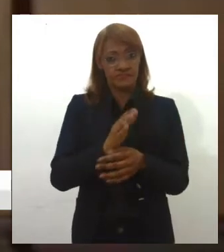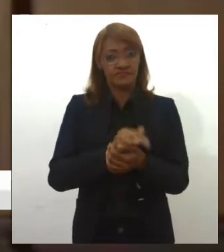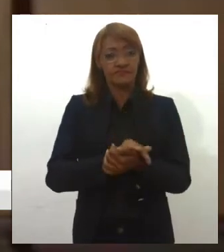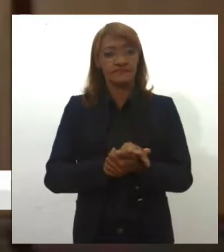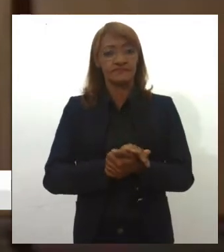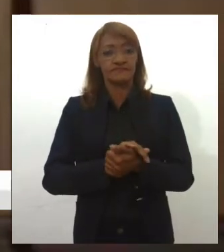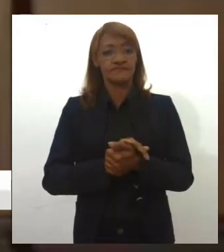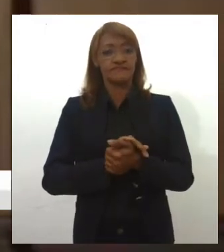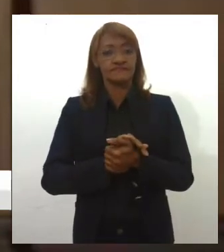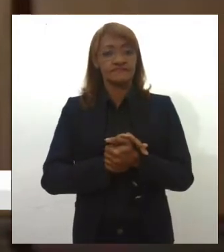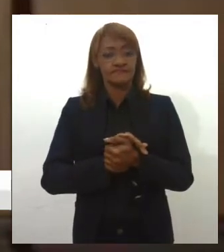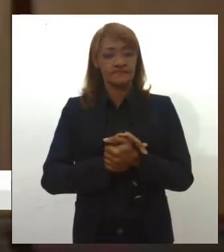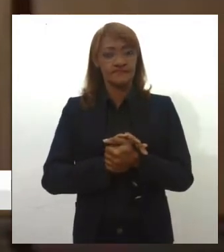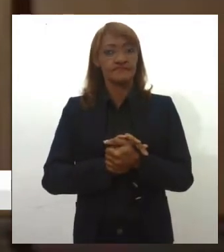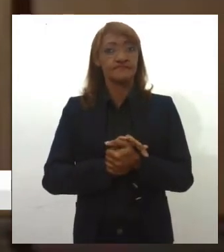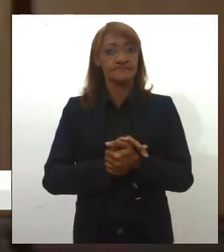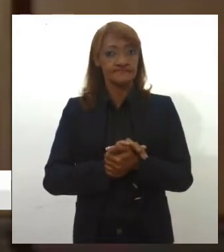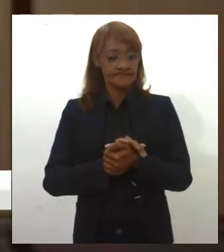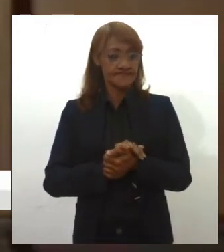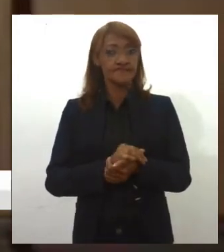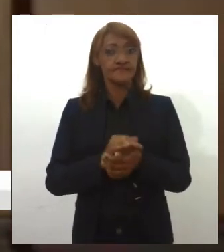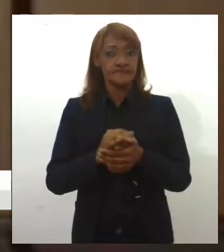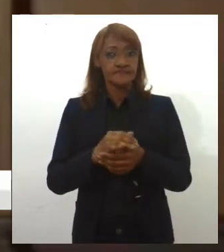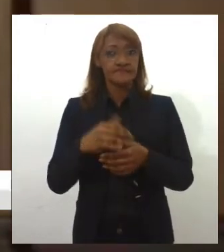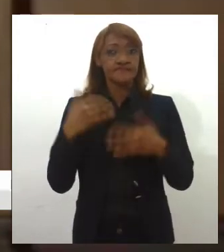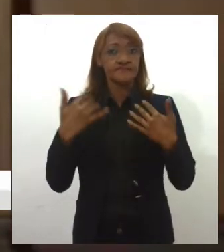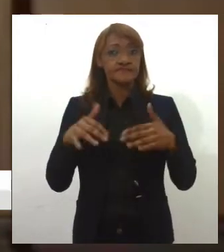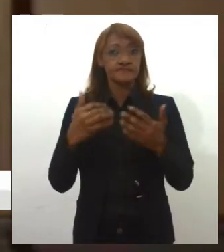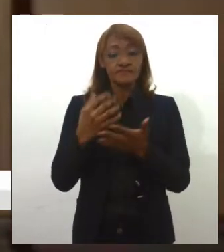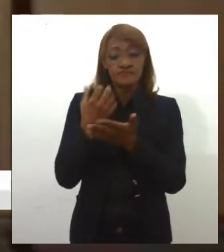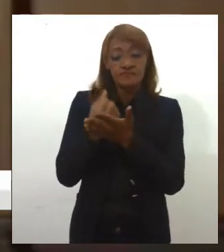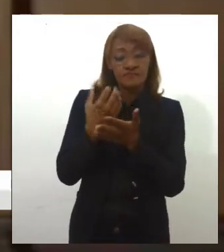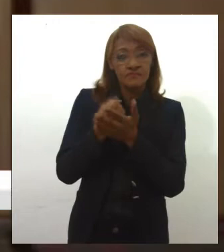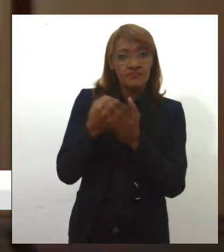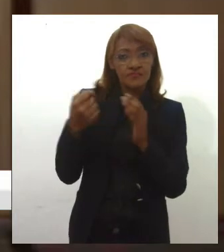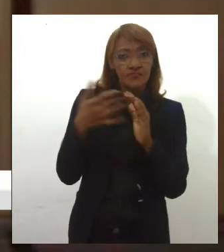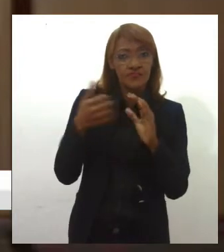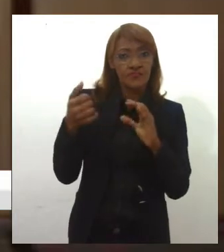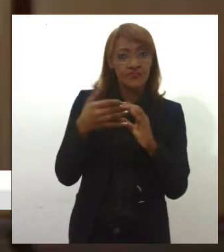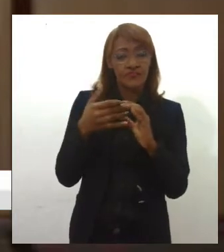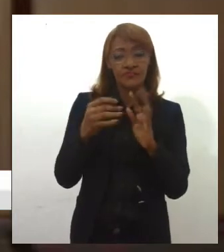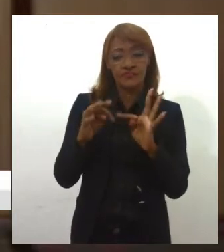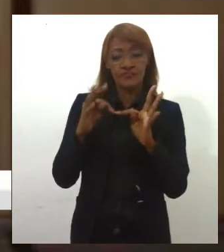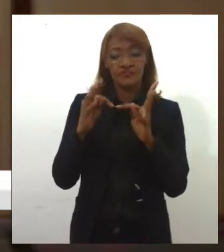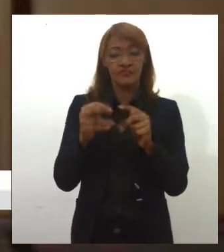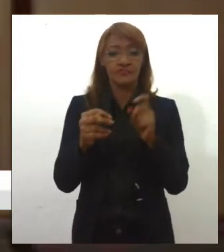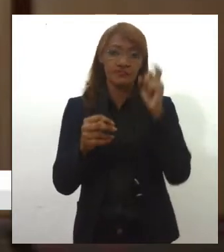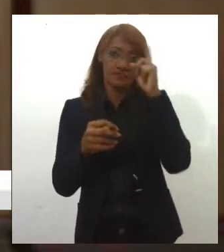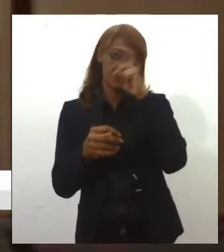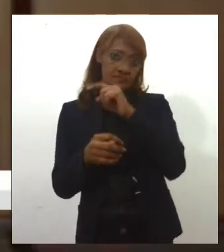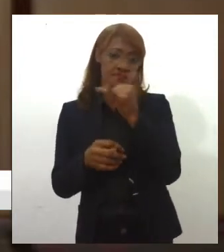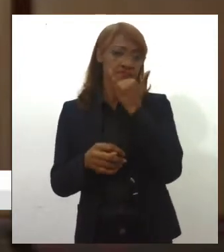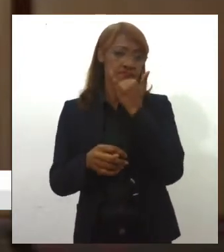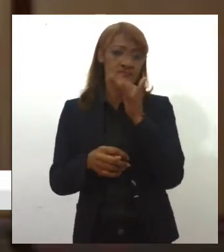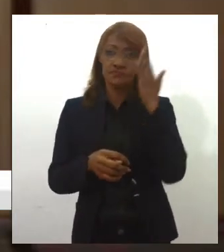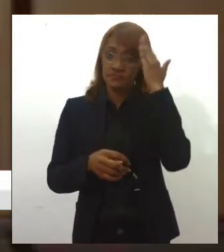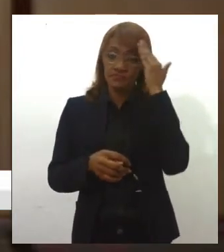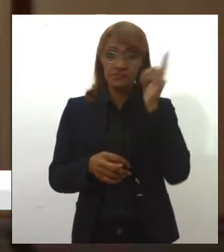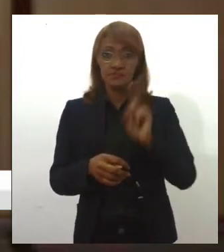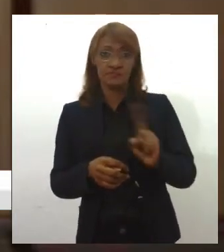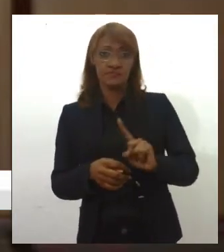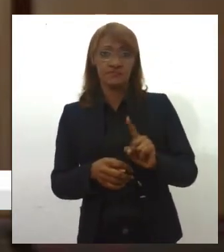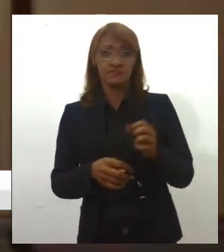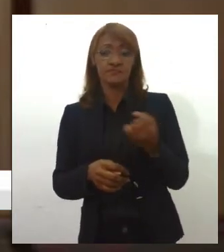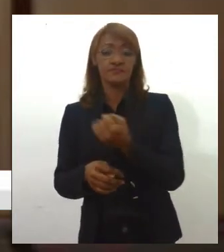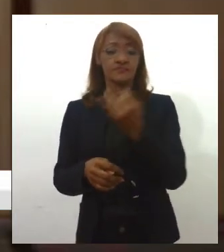No Brasil, a gente tem uma grande dificuldade com dados concretos em relação ao homeschool. A gente não sabe, de fato, o número